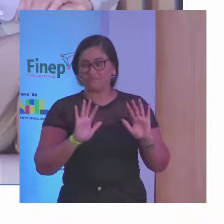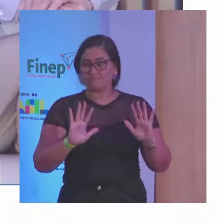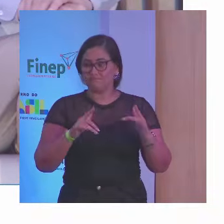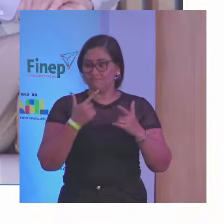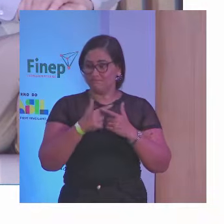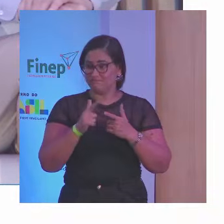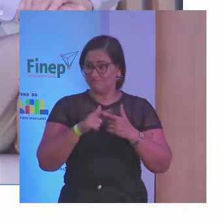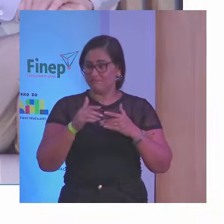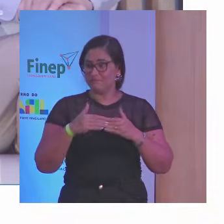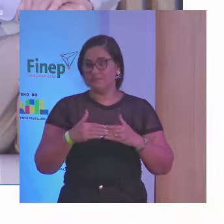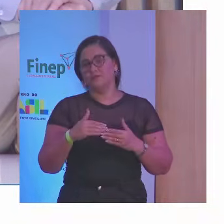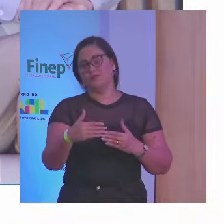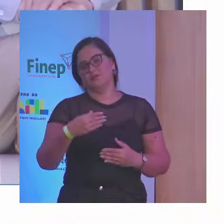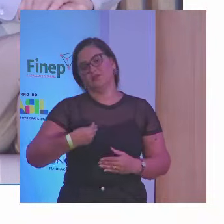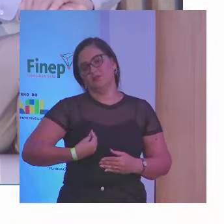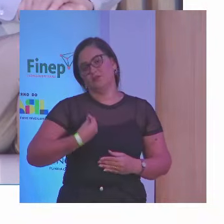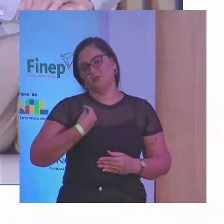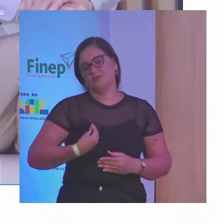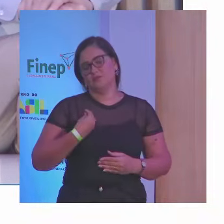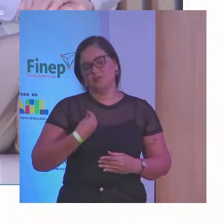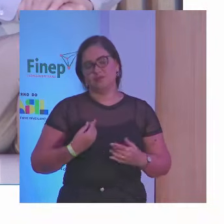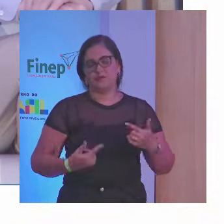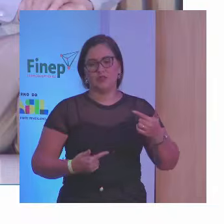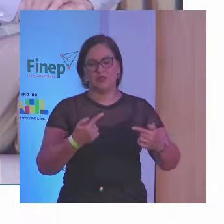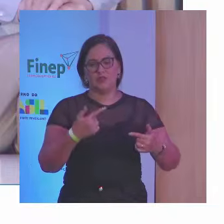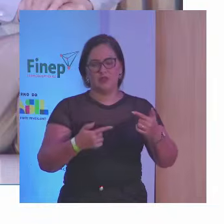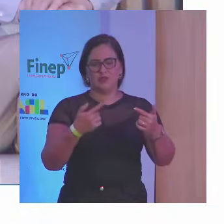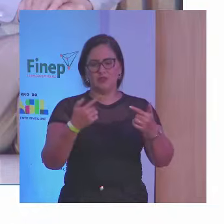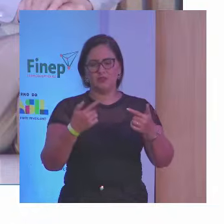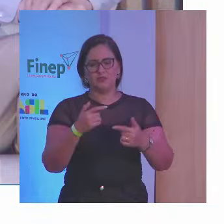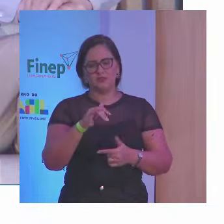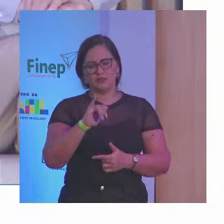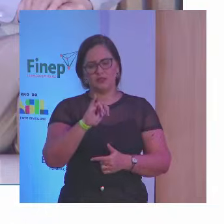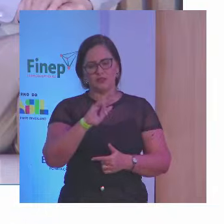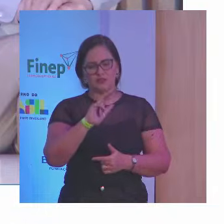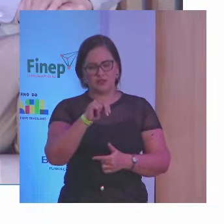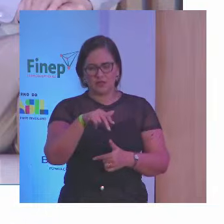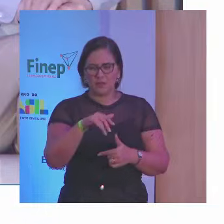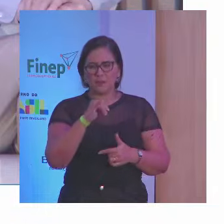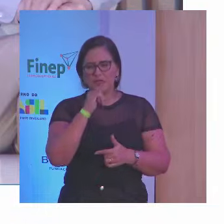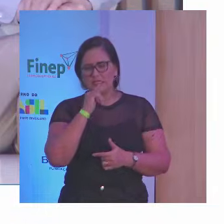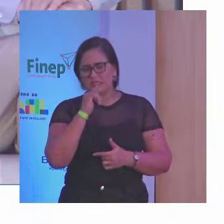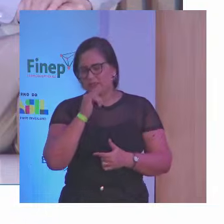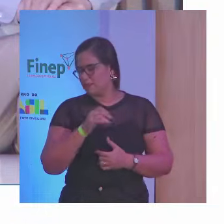crise atual que a gente vive, a guerra no Irã, por exemplo, né,